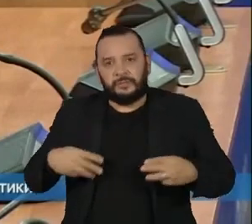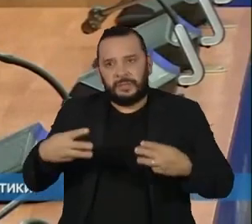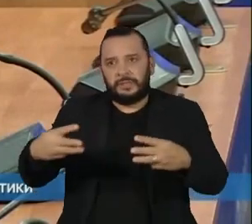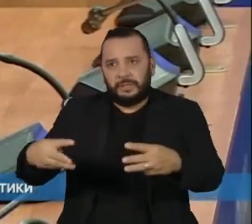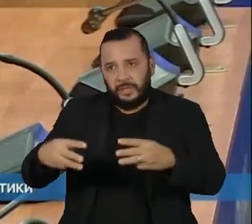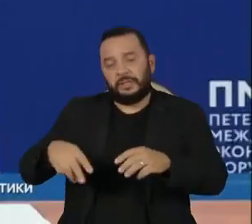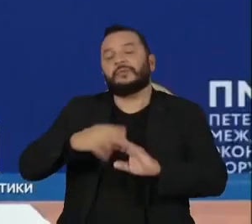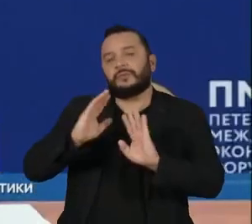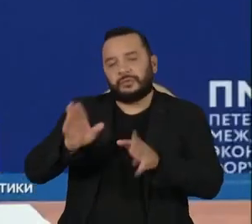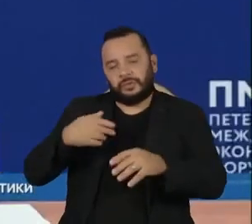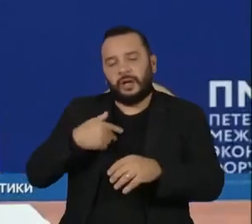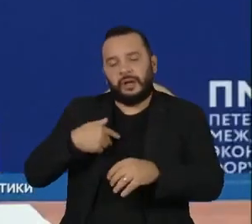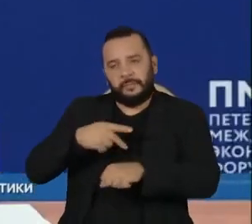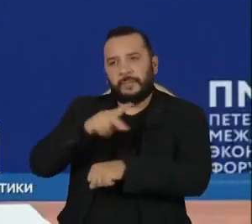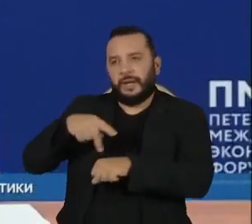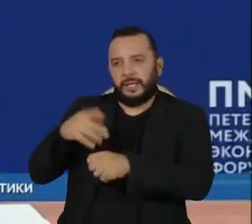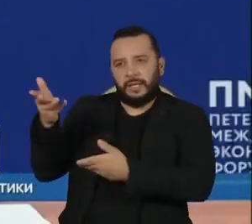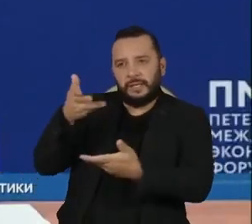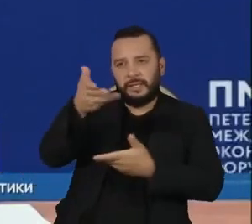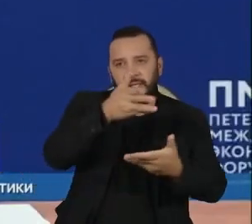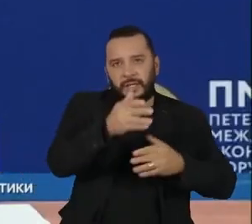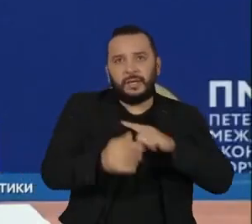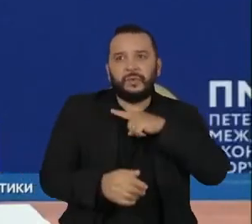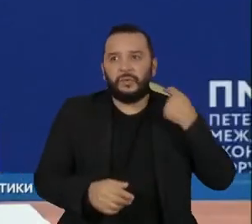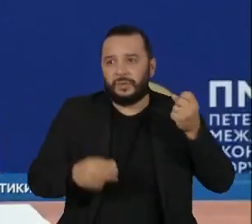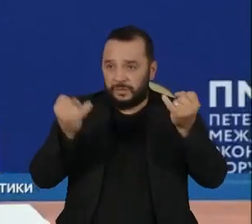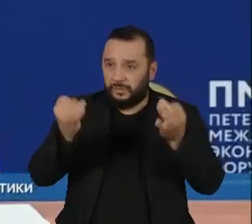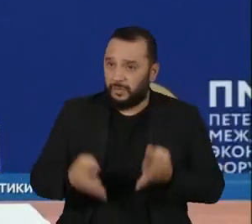Exteriores da Rússia disse que o propósito do